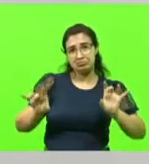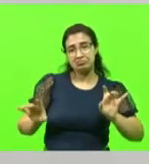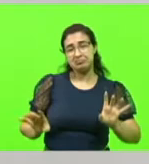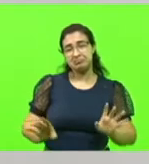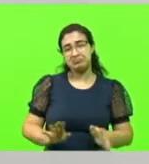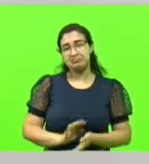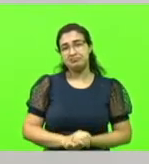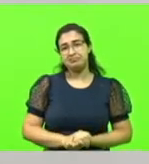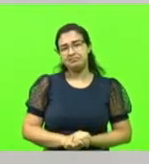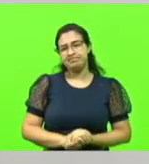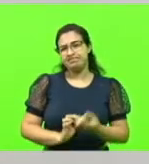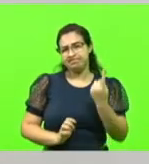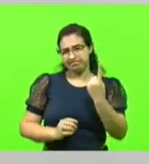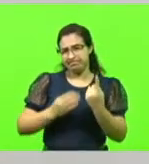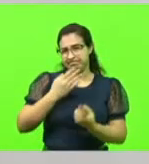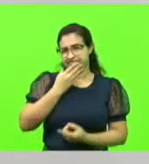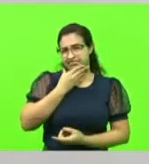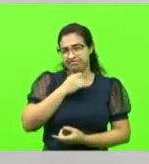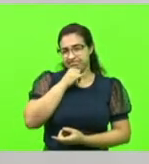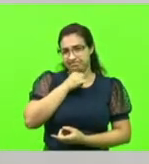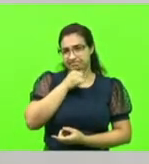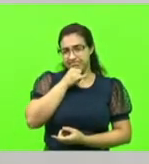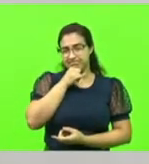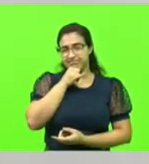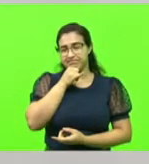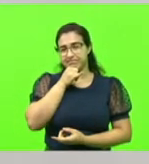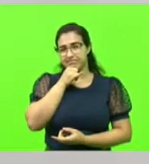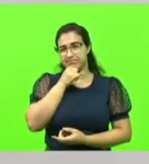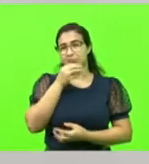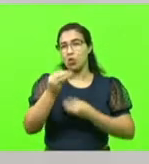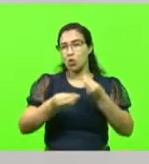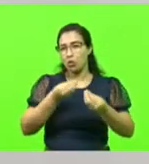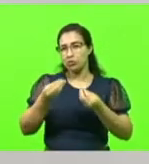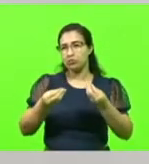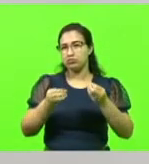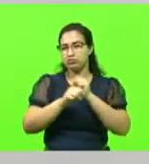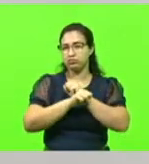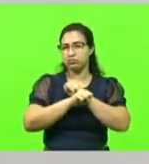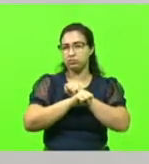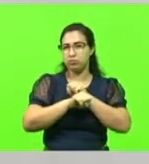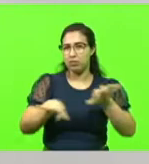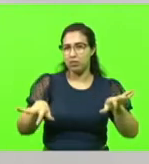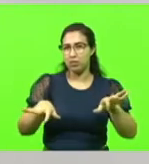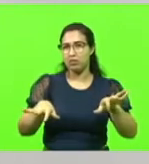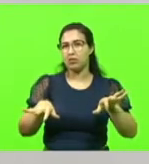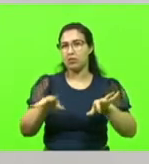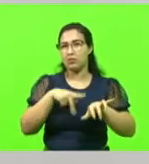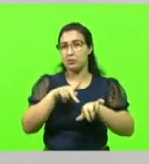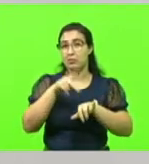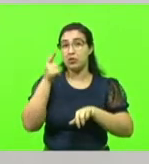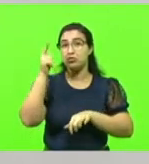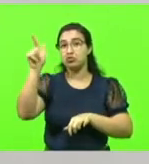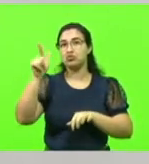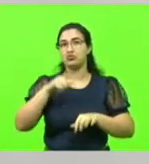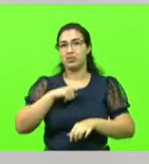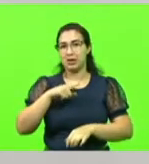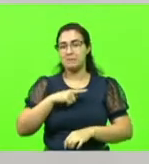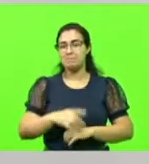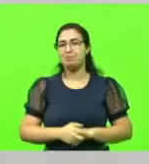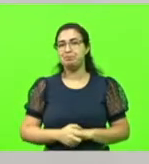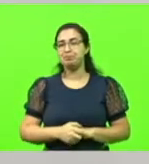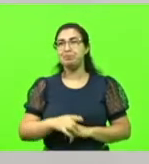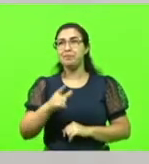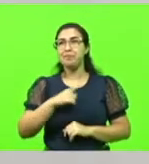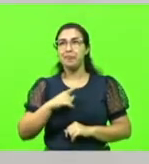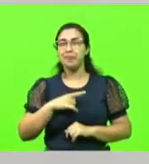Vou dar um exemplo disso, de como isso se alastra além fronteiras do nosso país. Nós temos cerca